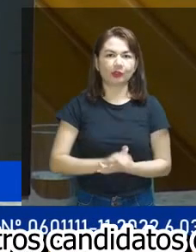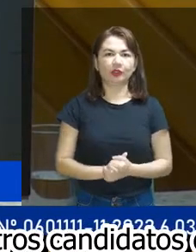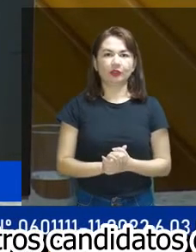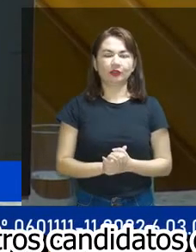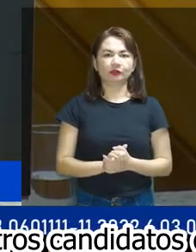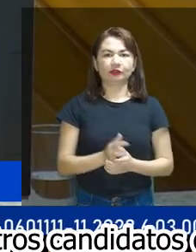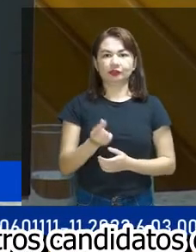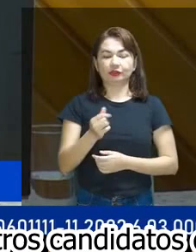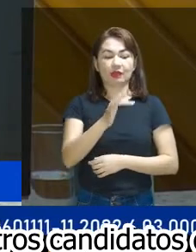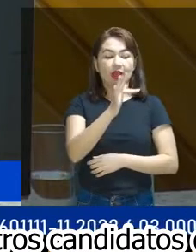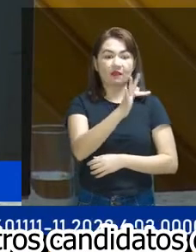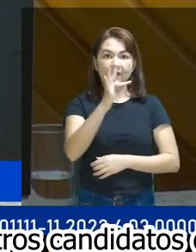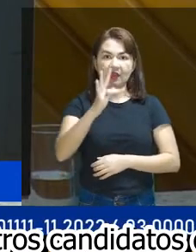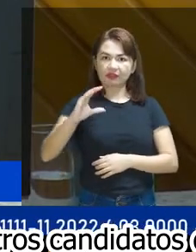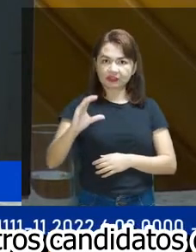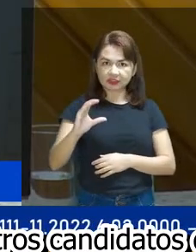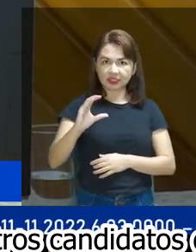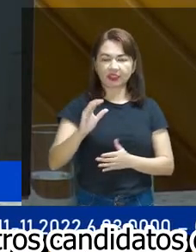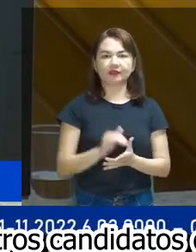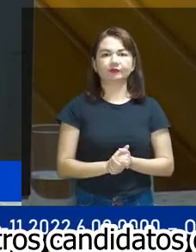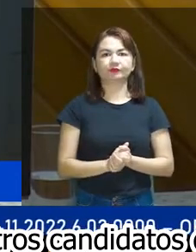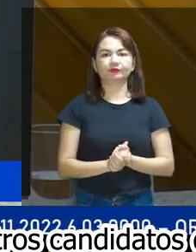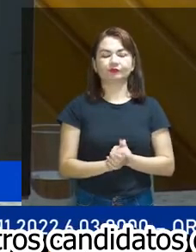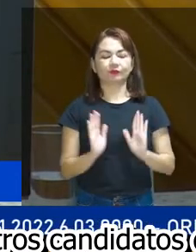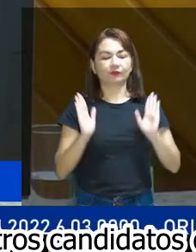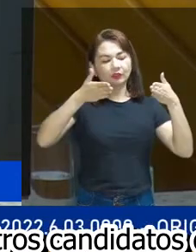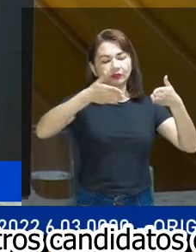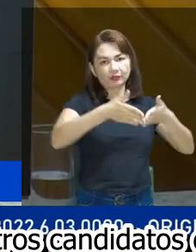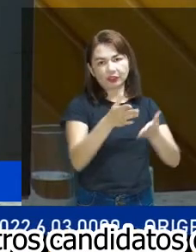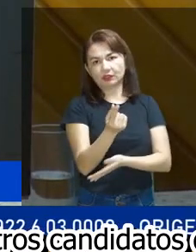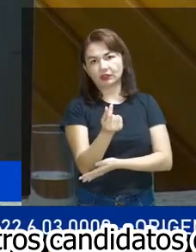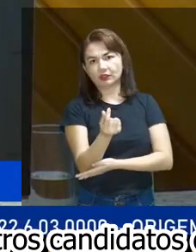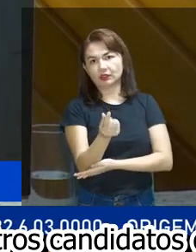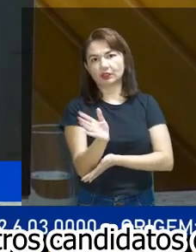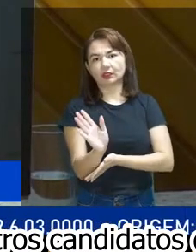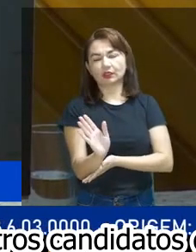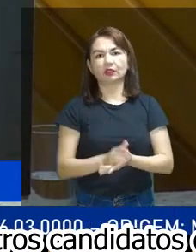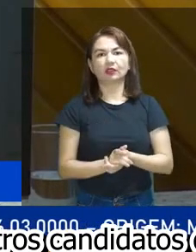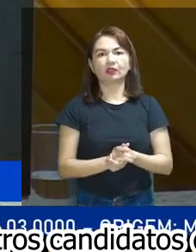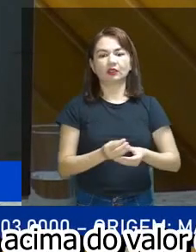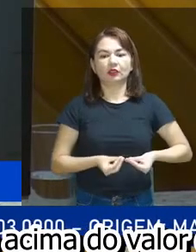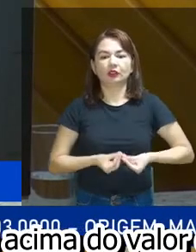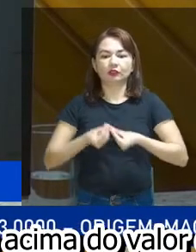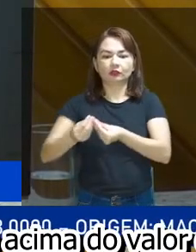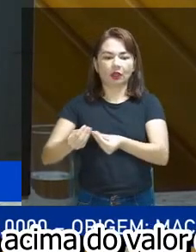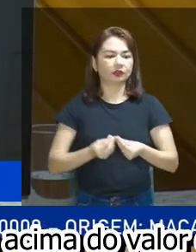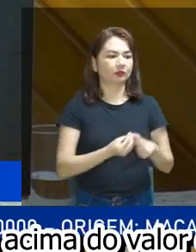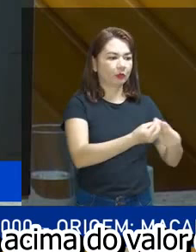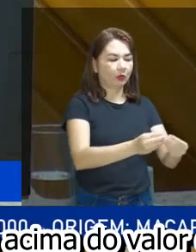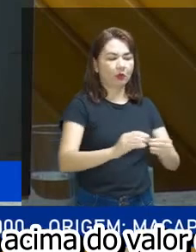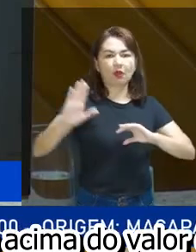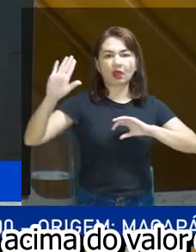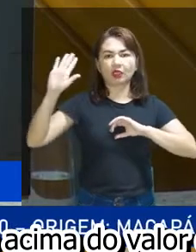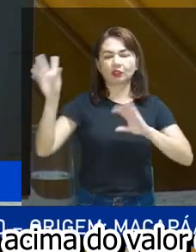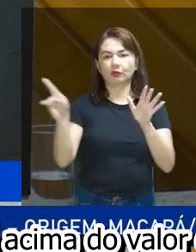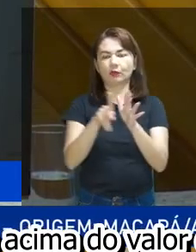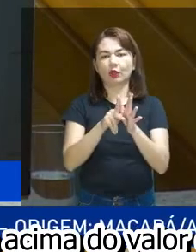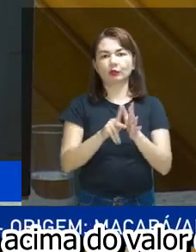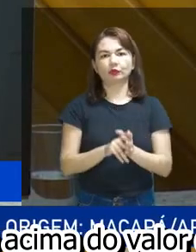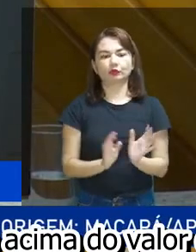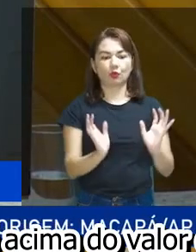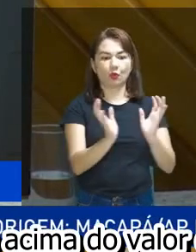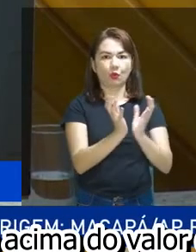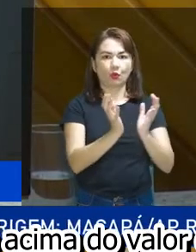do FFC, destinação específica, inocorrência, doação para outros candidatos do partido,